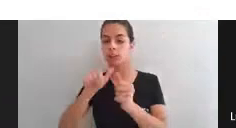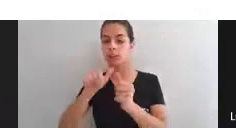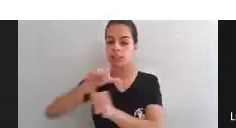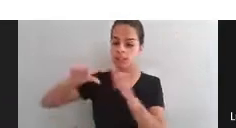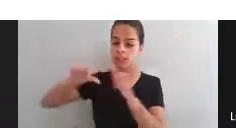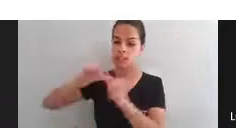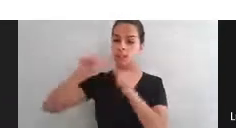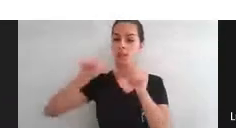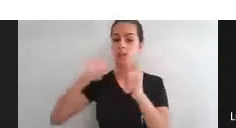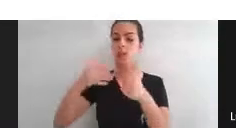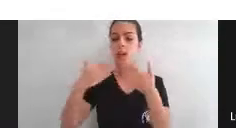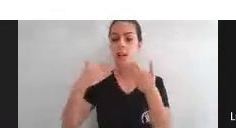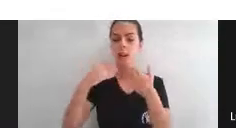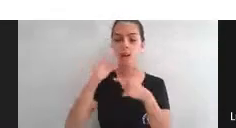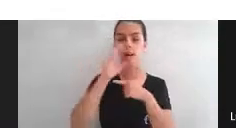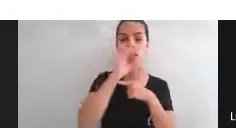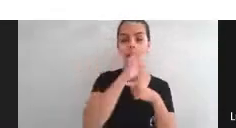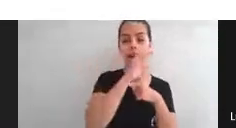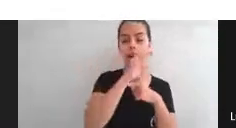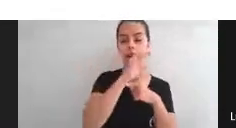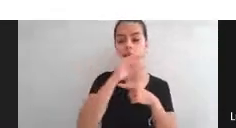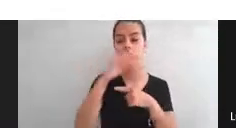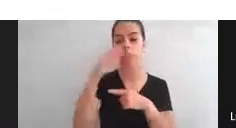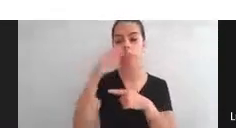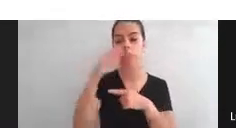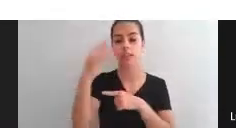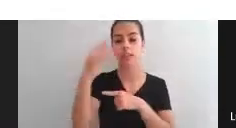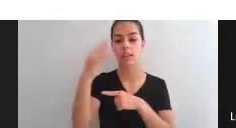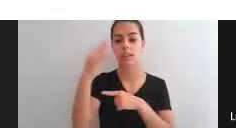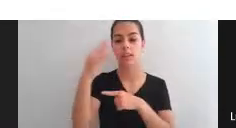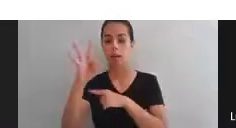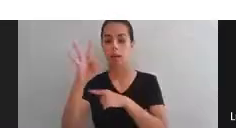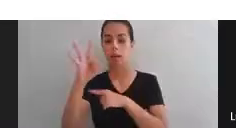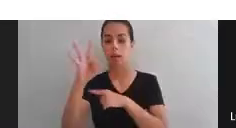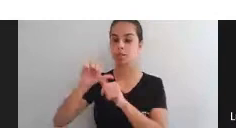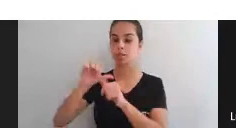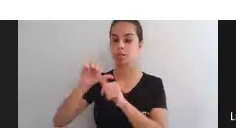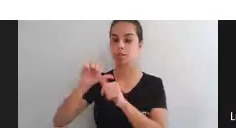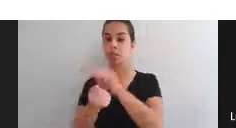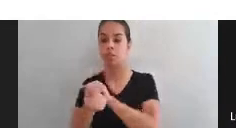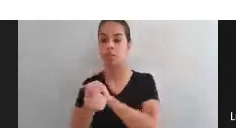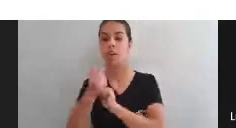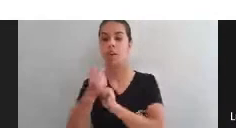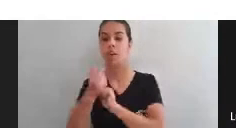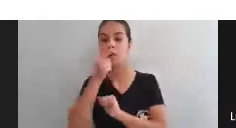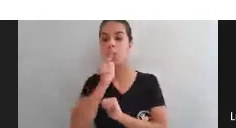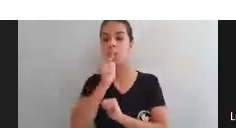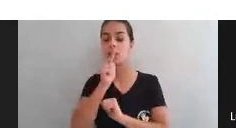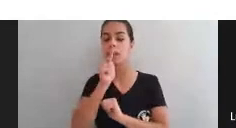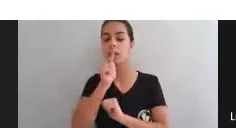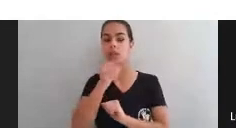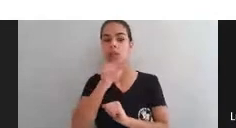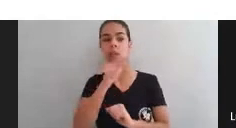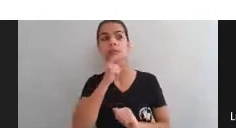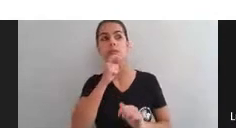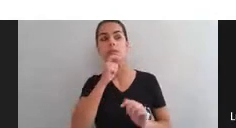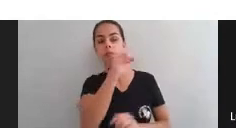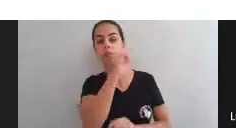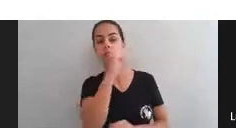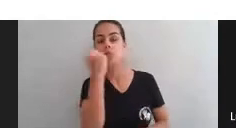fonte quente em trabalho, a gente pode acoplar a esse motor um refrigerador,